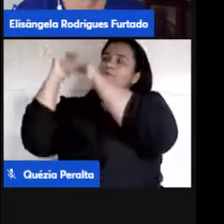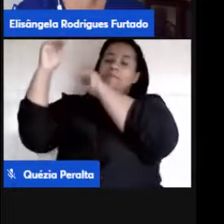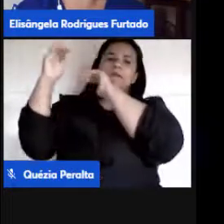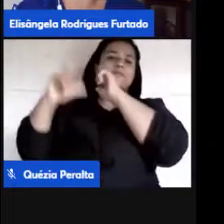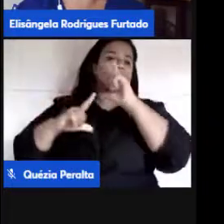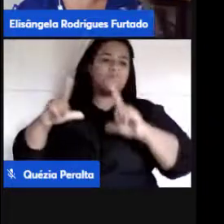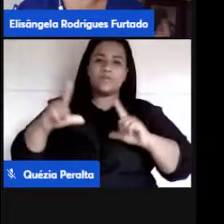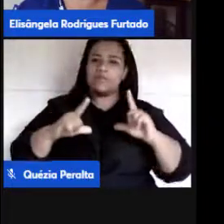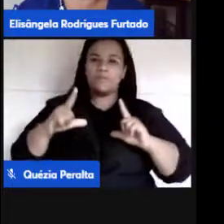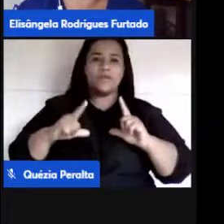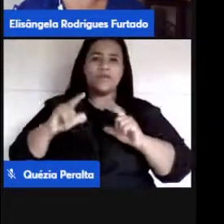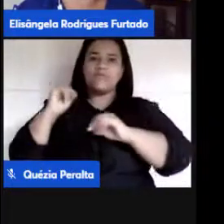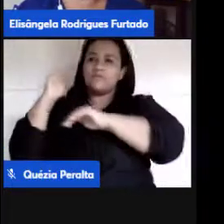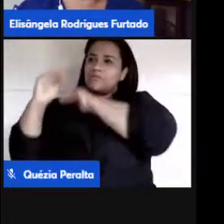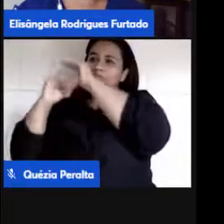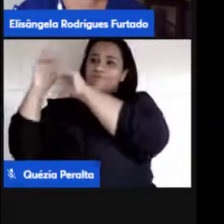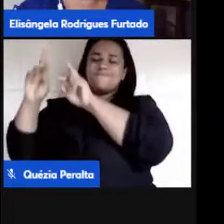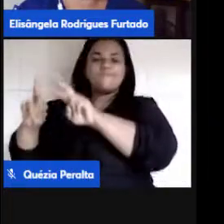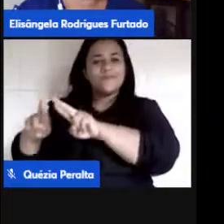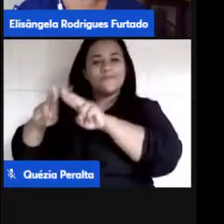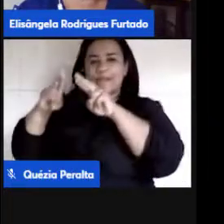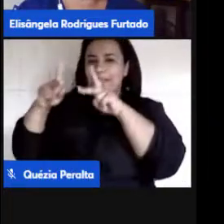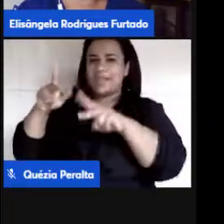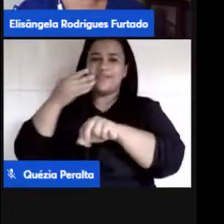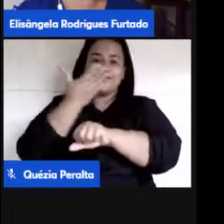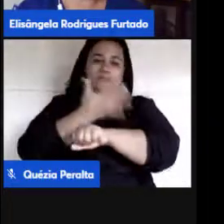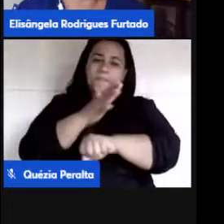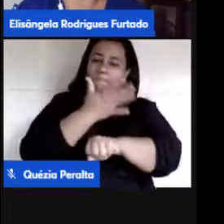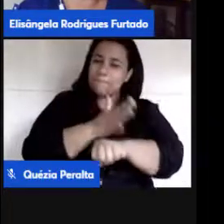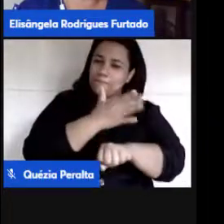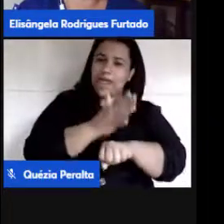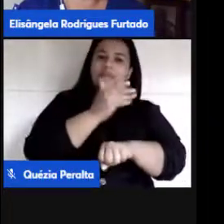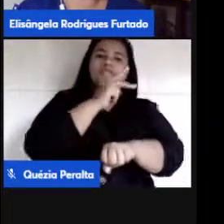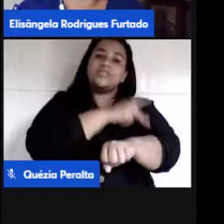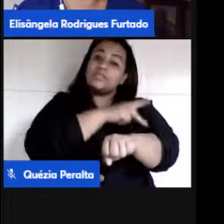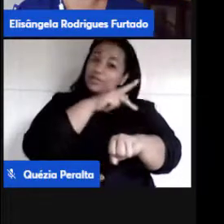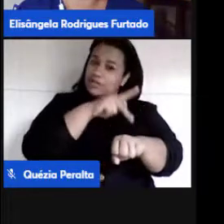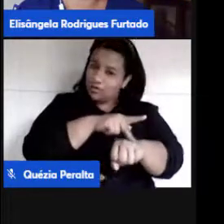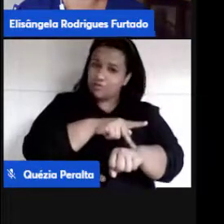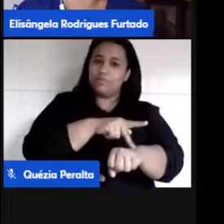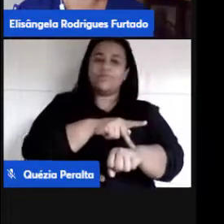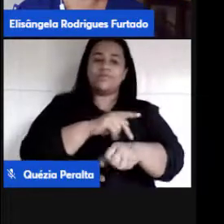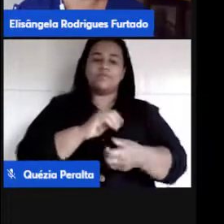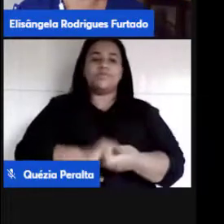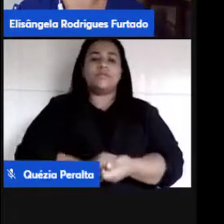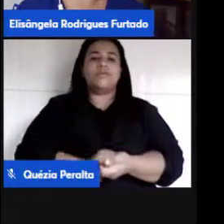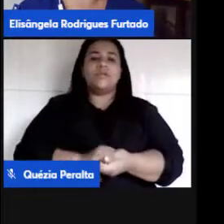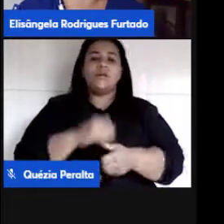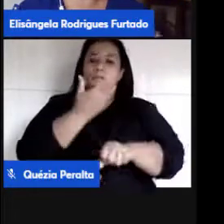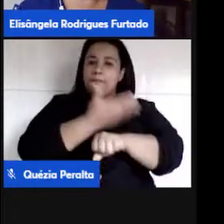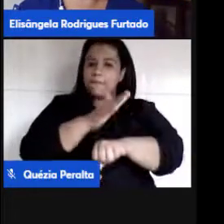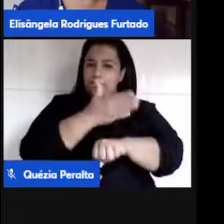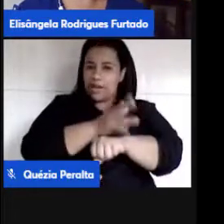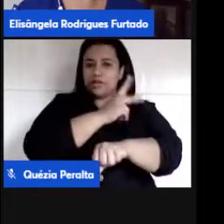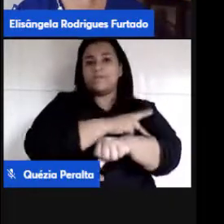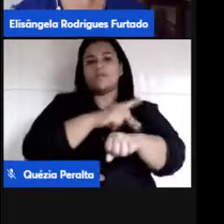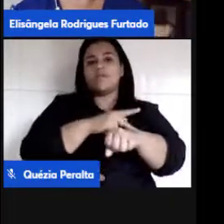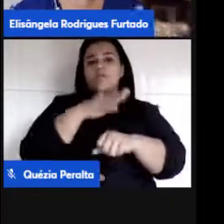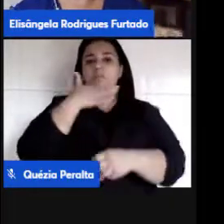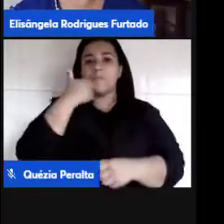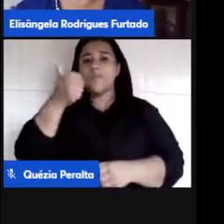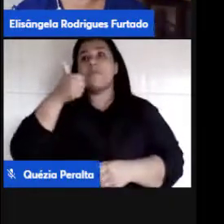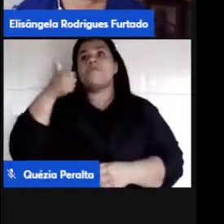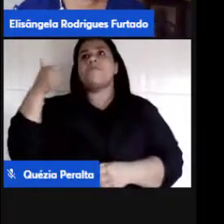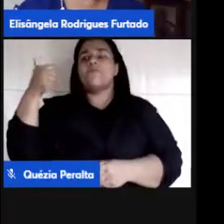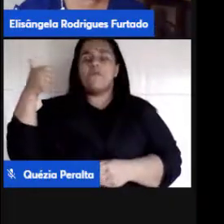trabalho, têm diferenciado as suas práticas pedagógicas. Então, às vezes, práticas até melhores do que